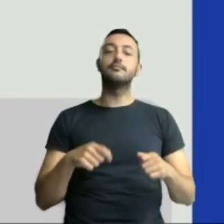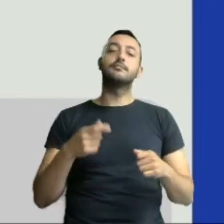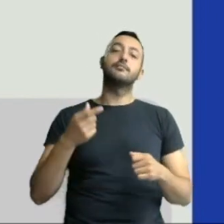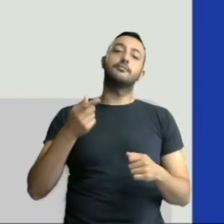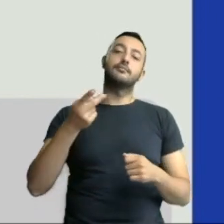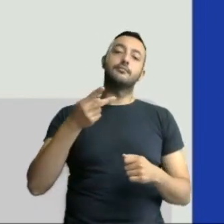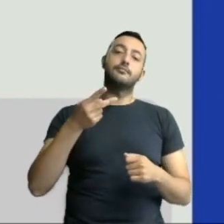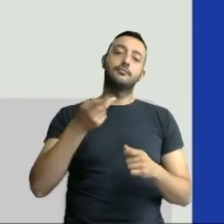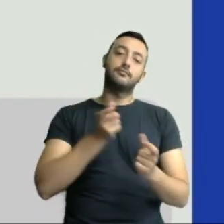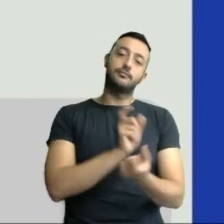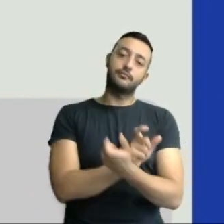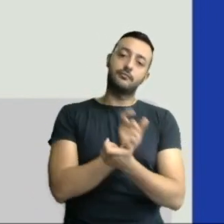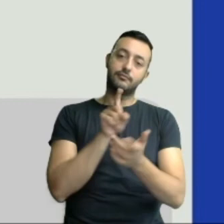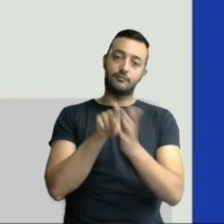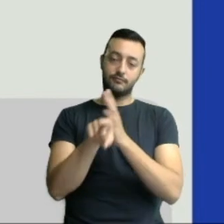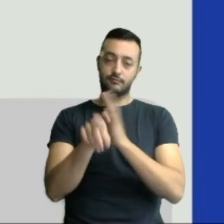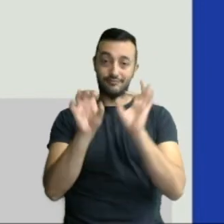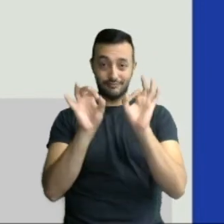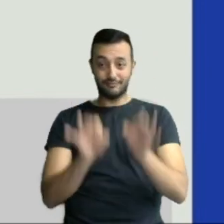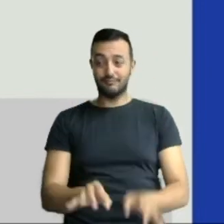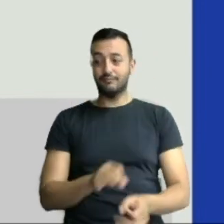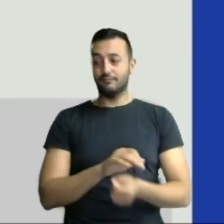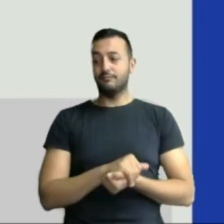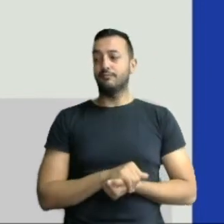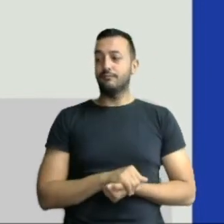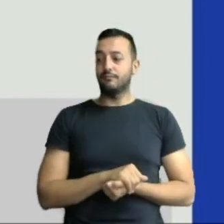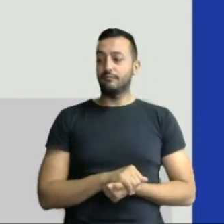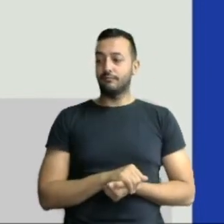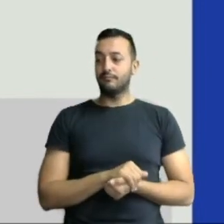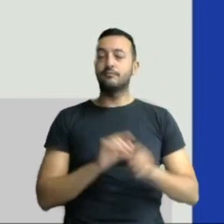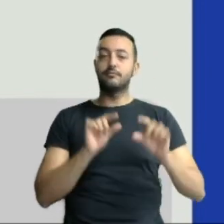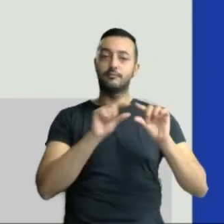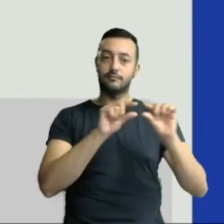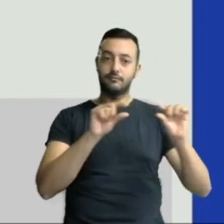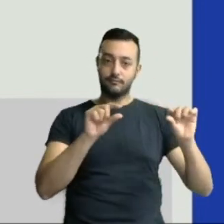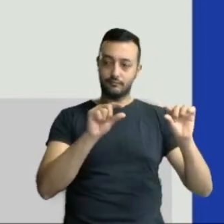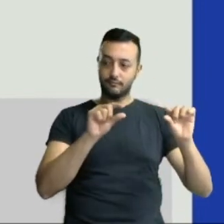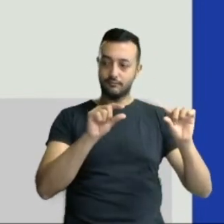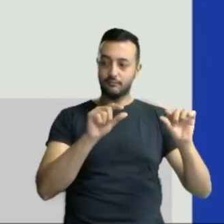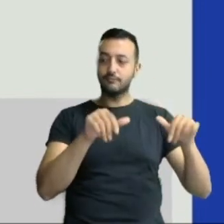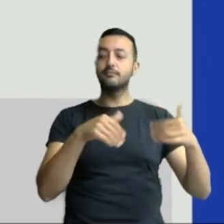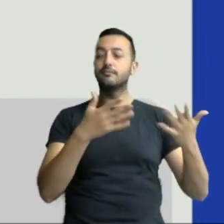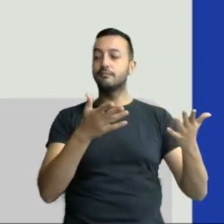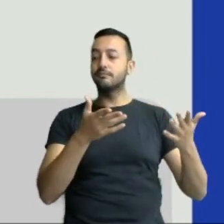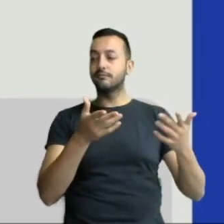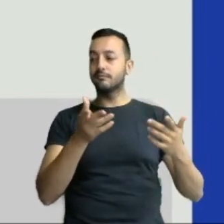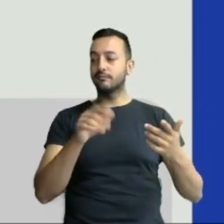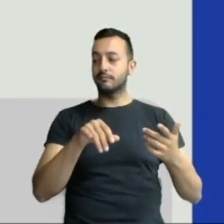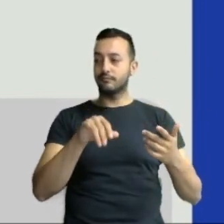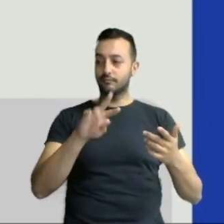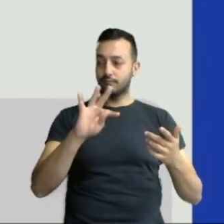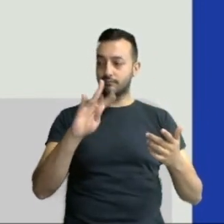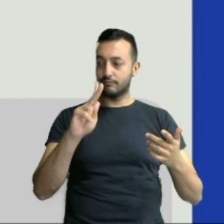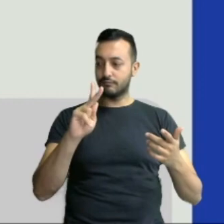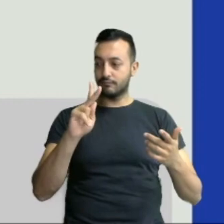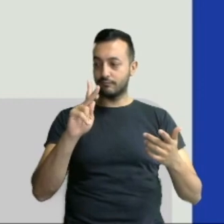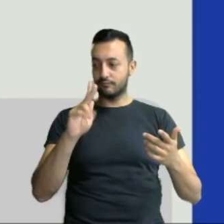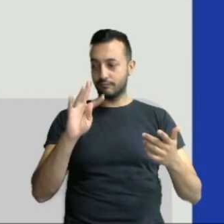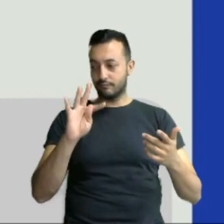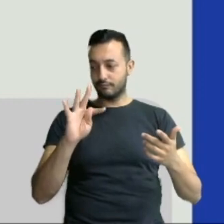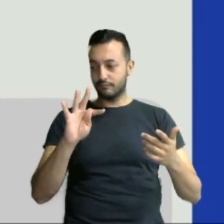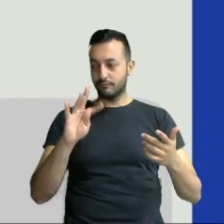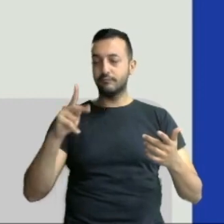interrogativo correto, ok? Temos o espaço. Is that person? É